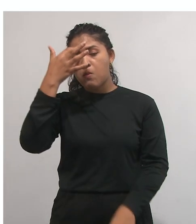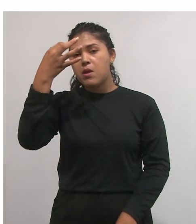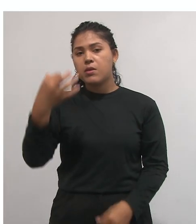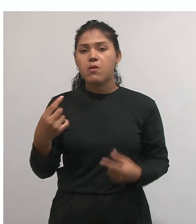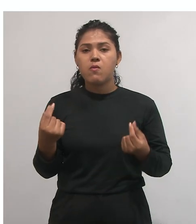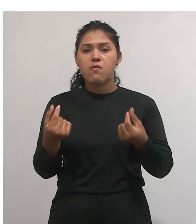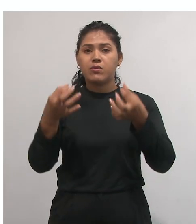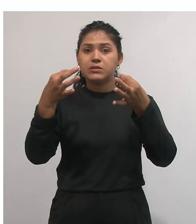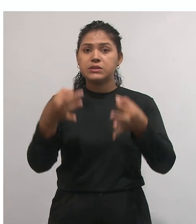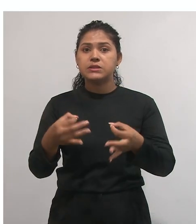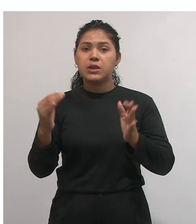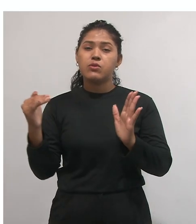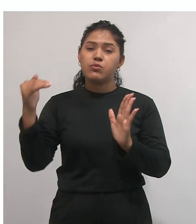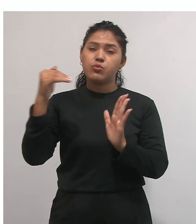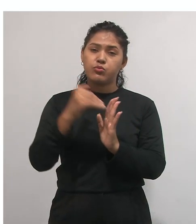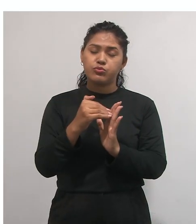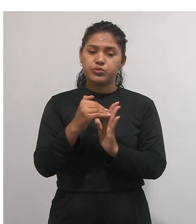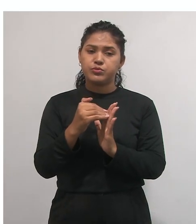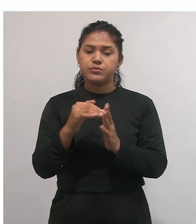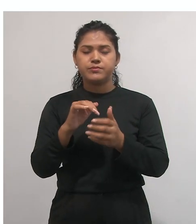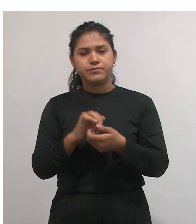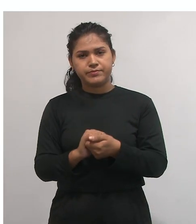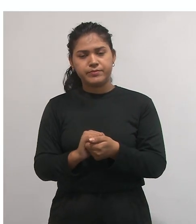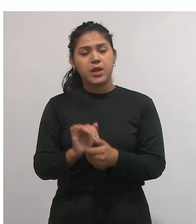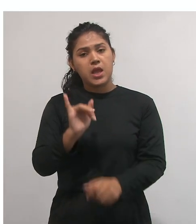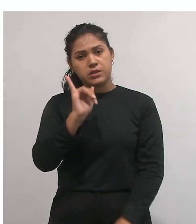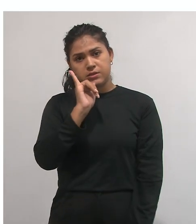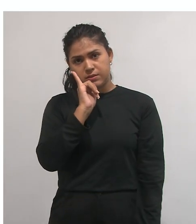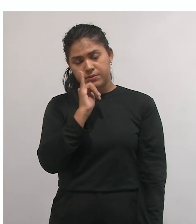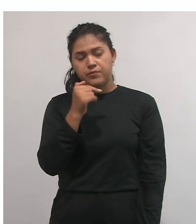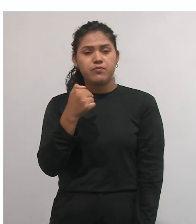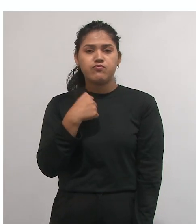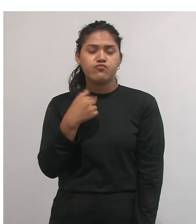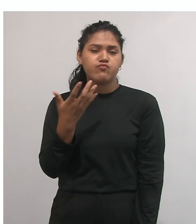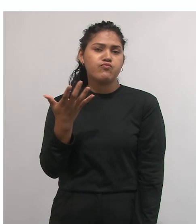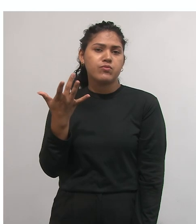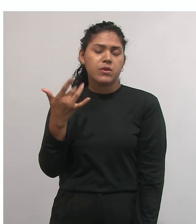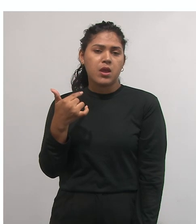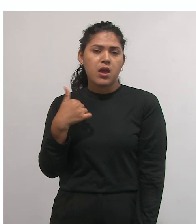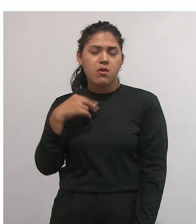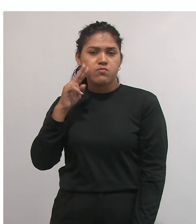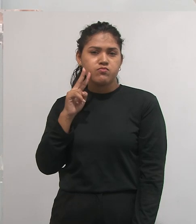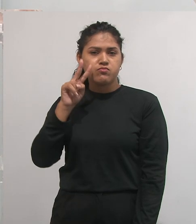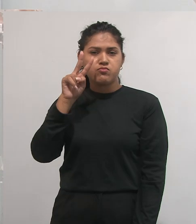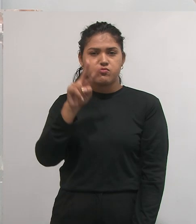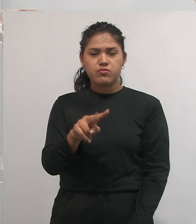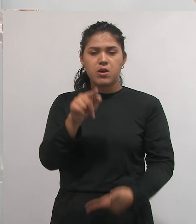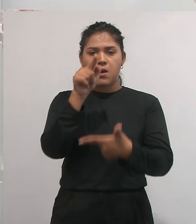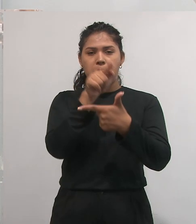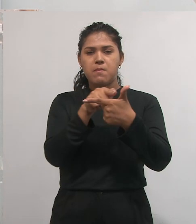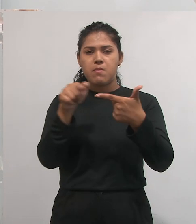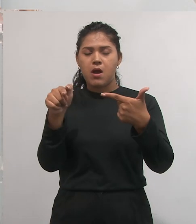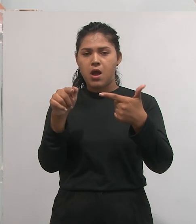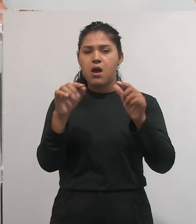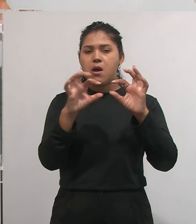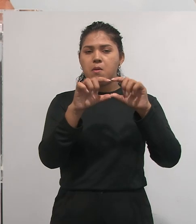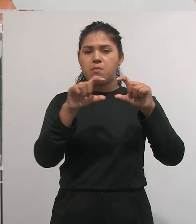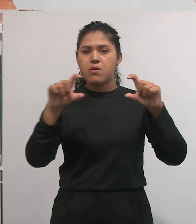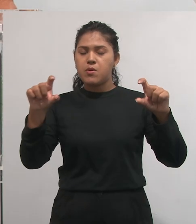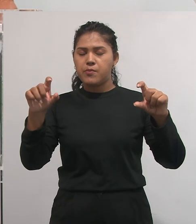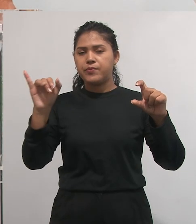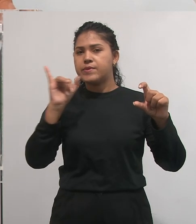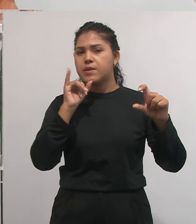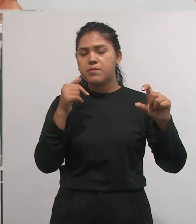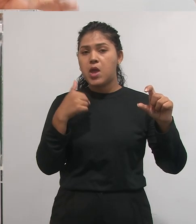final desejado, certo? Então, um exemplo, se eu não estou